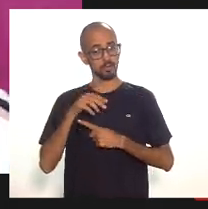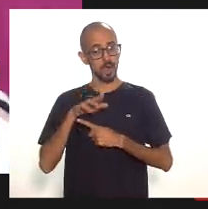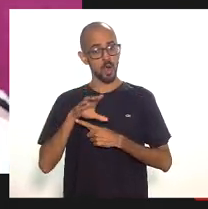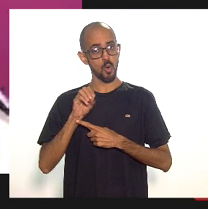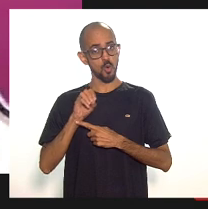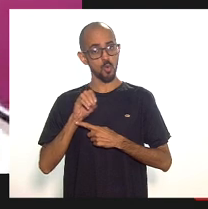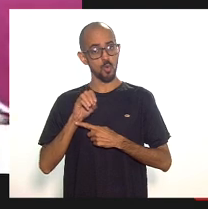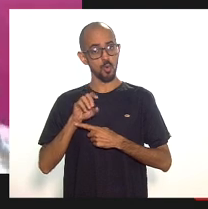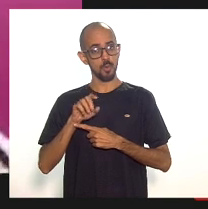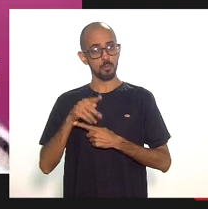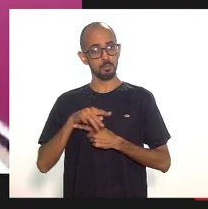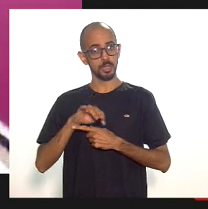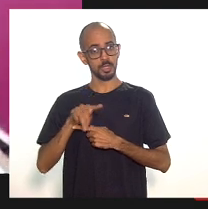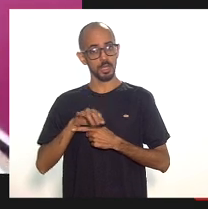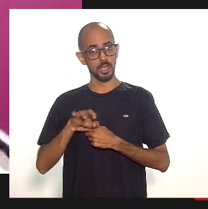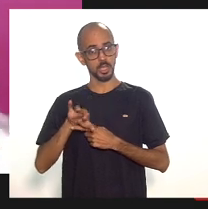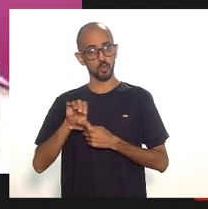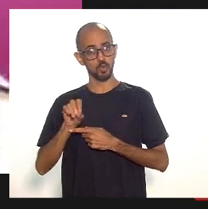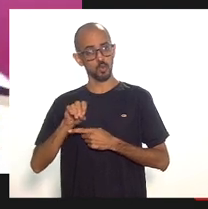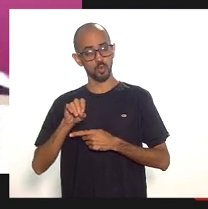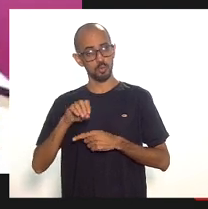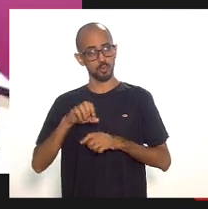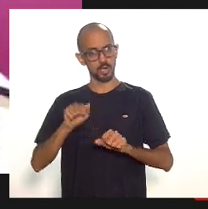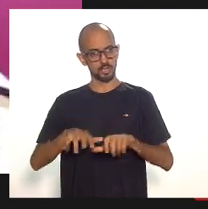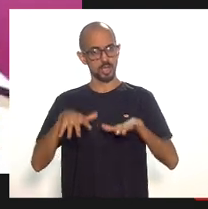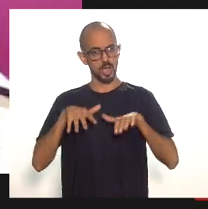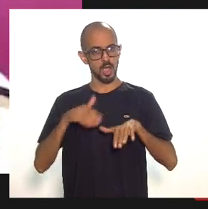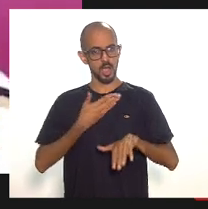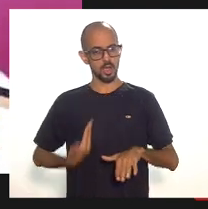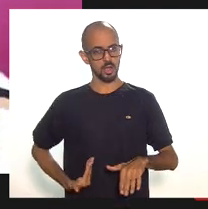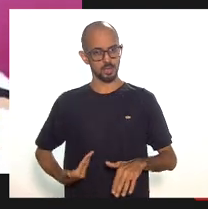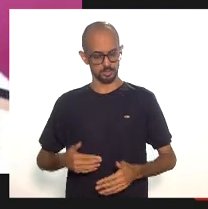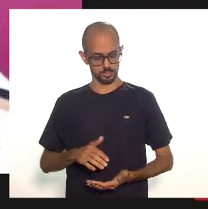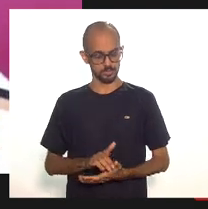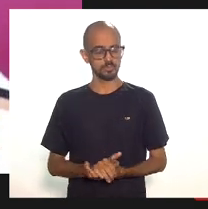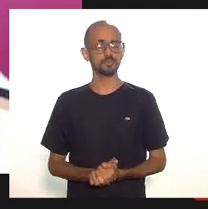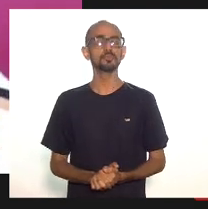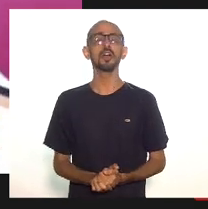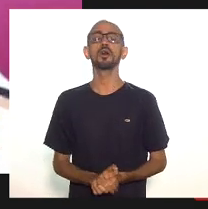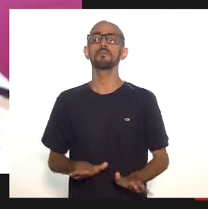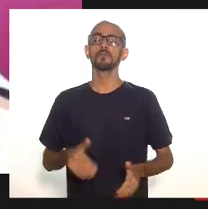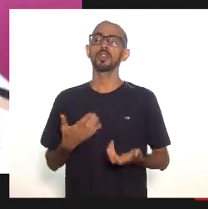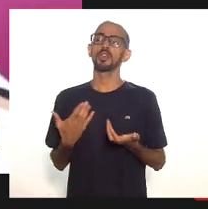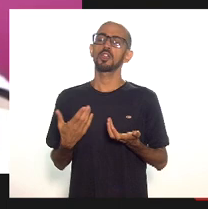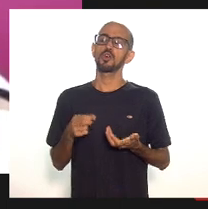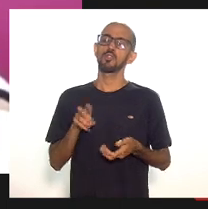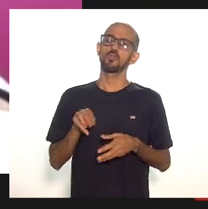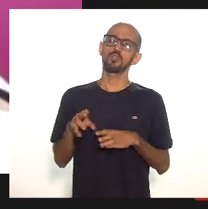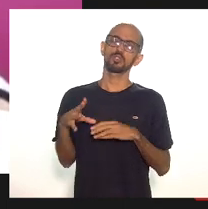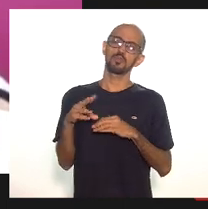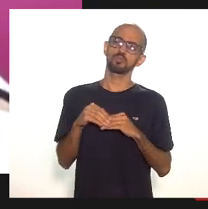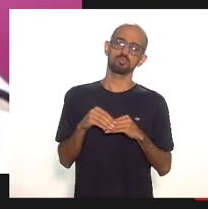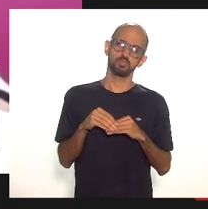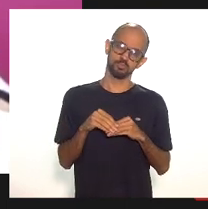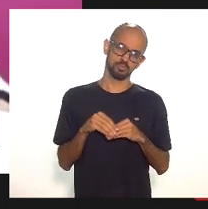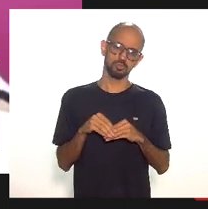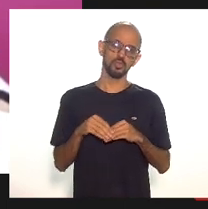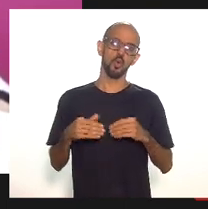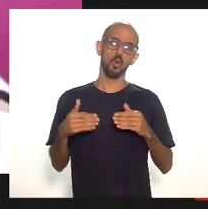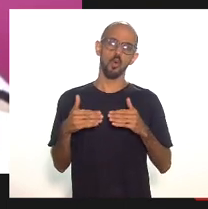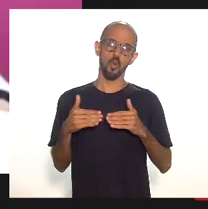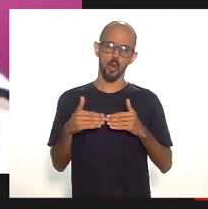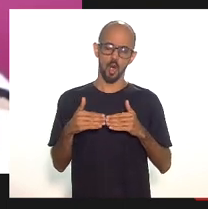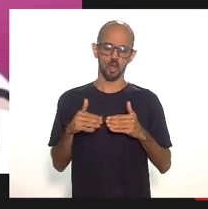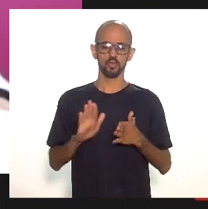essa audiência. Eu vou ser muito breve, concordando com algumas falas que já foram colocadas